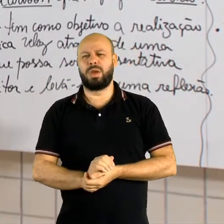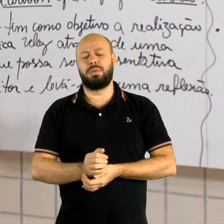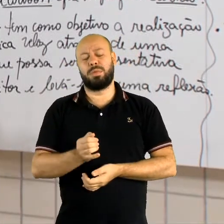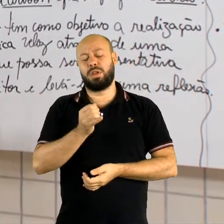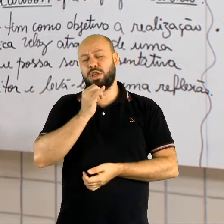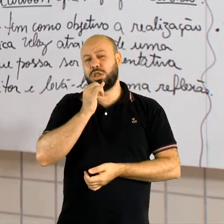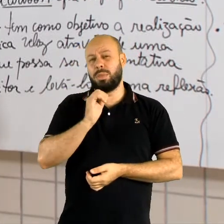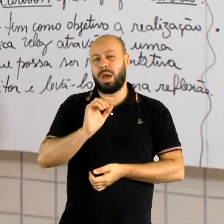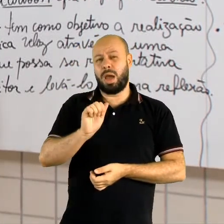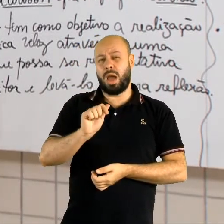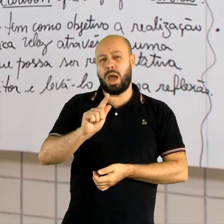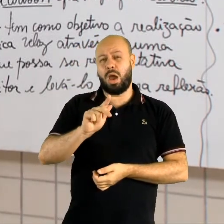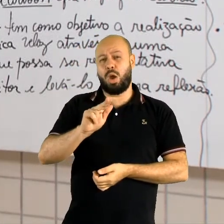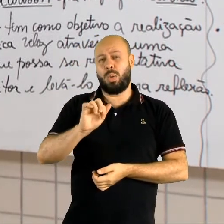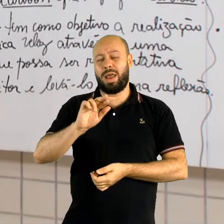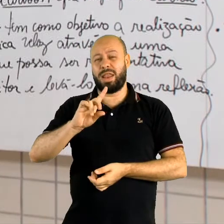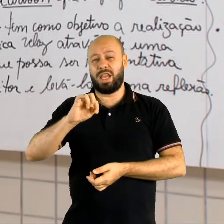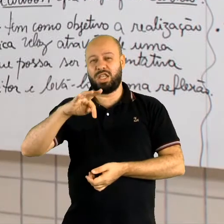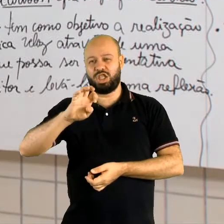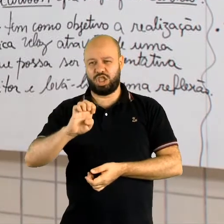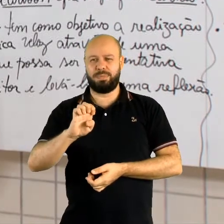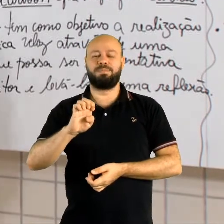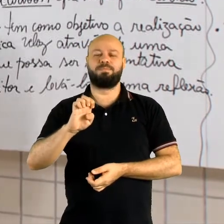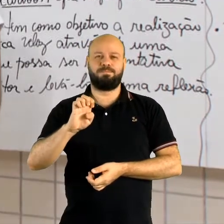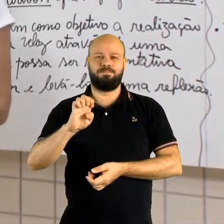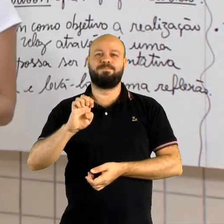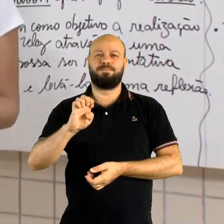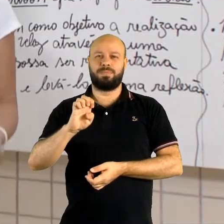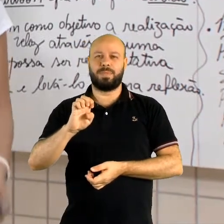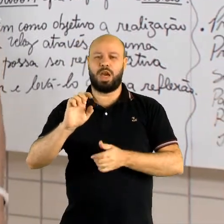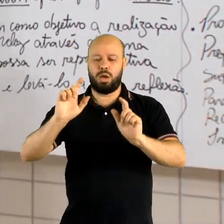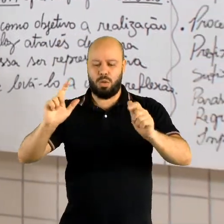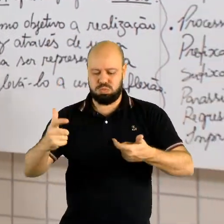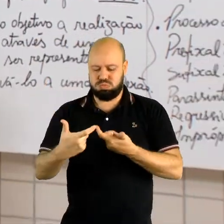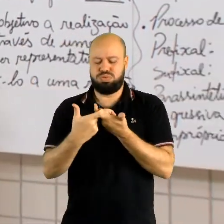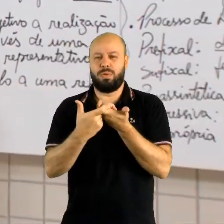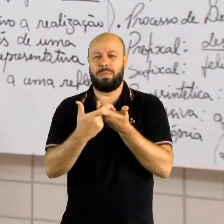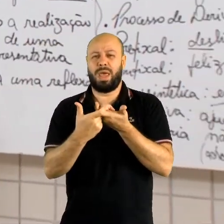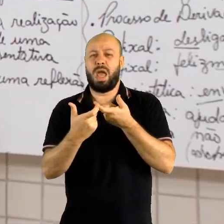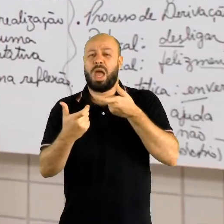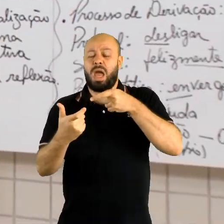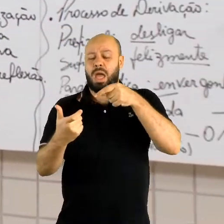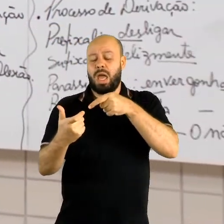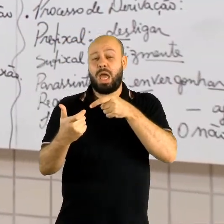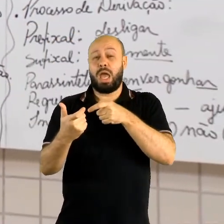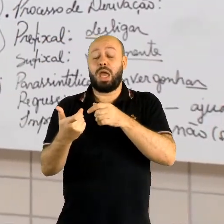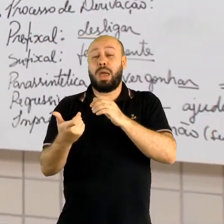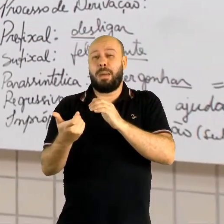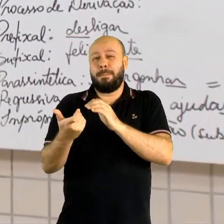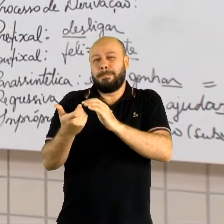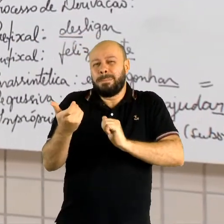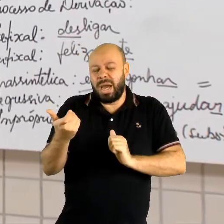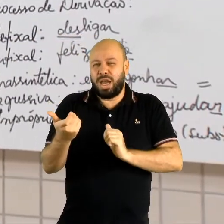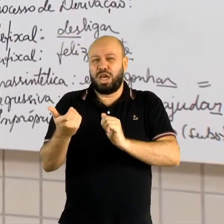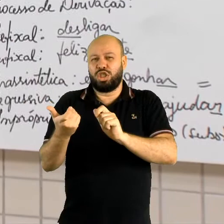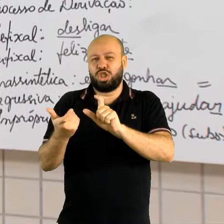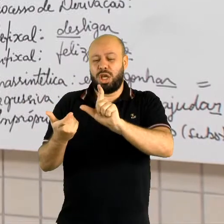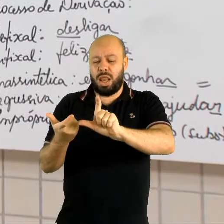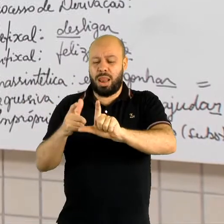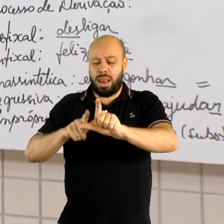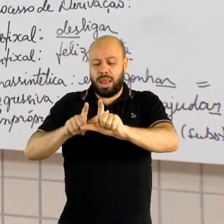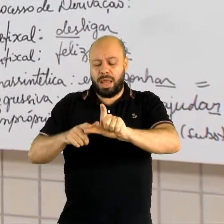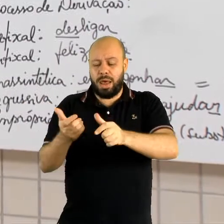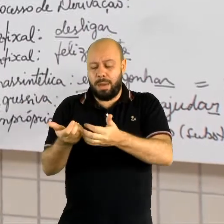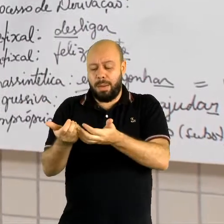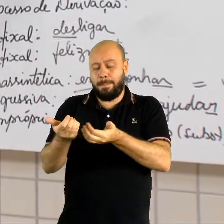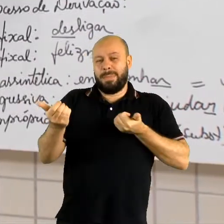aguardente, água mais dente. Compreendido? Tudo isso que eu estou trabalhando nessa aula, vocês encontram lá no